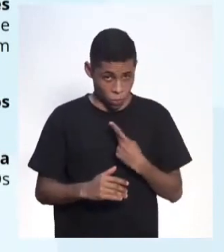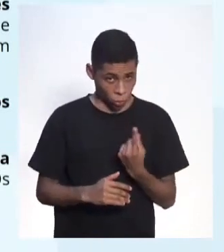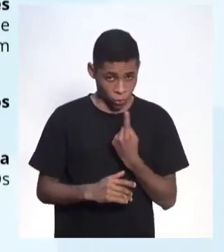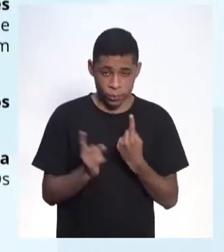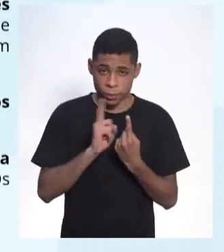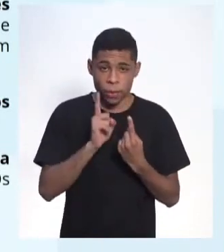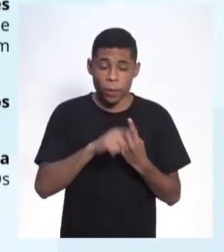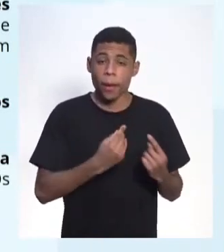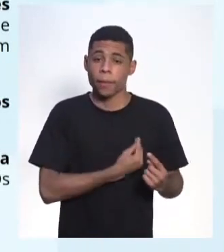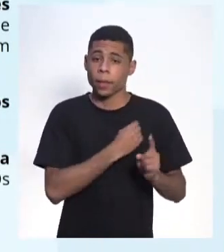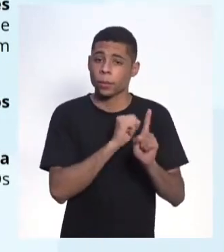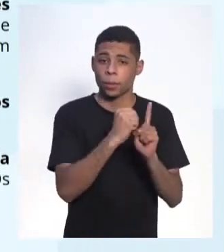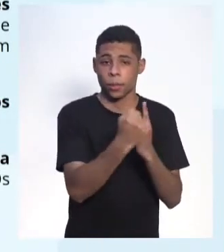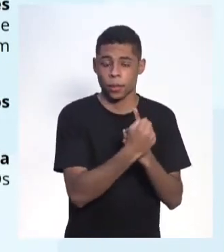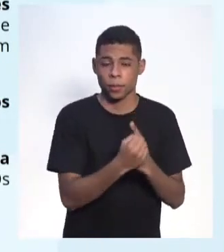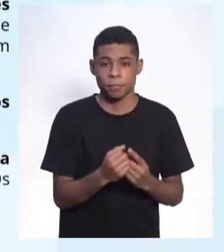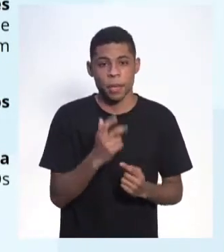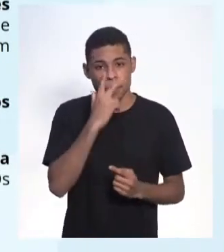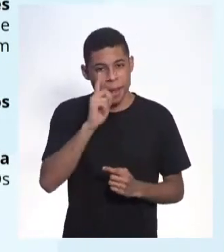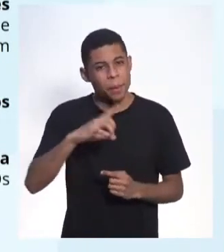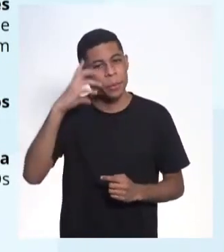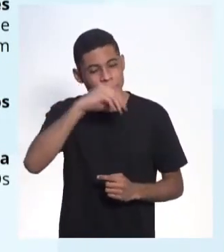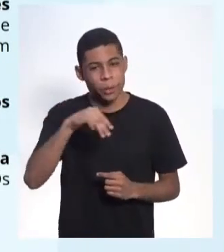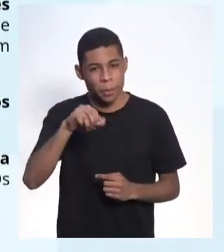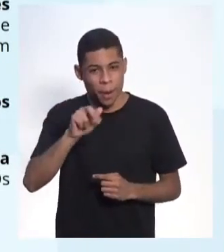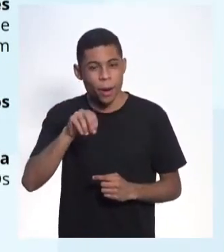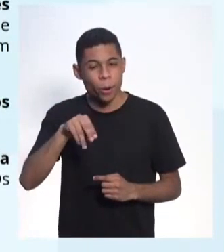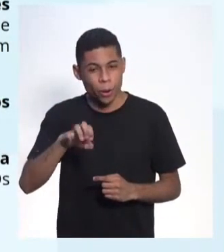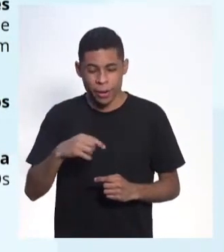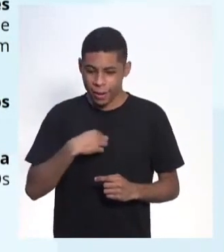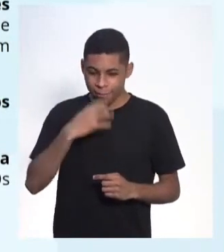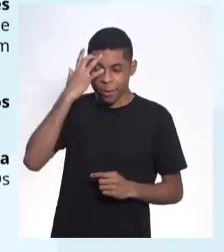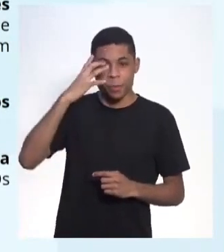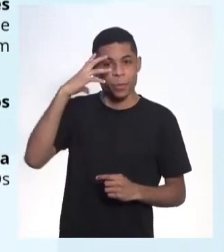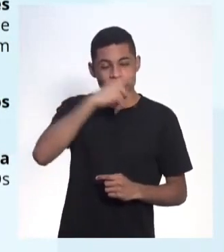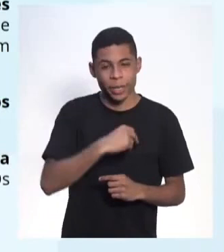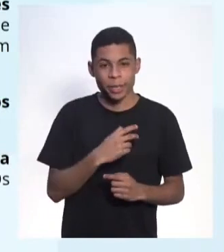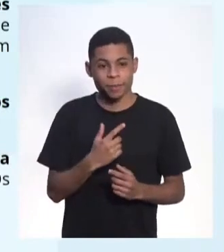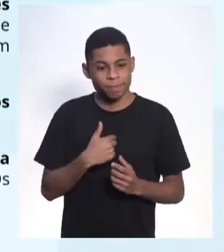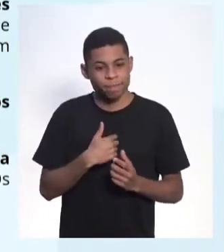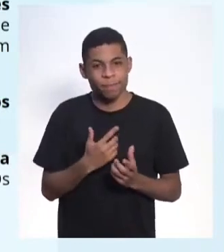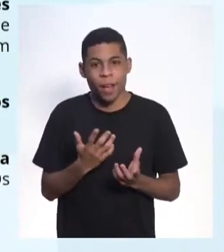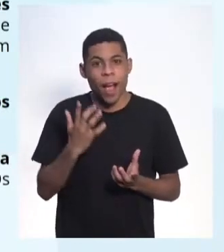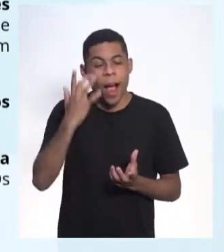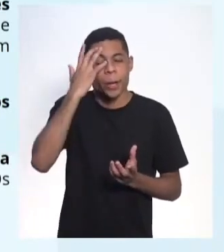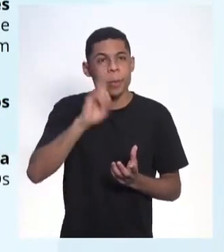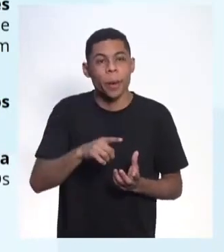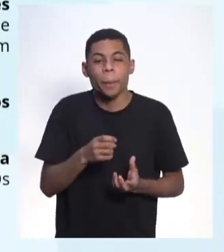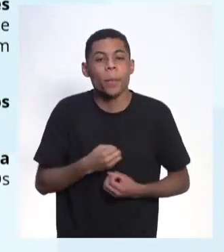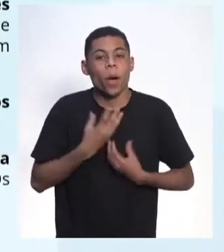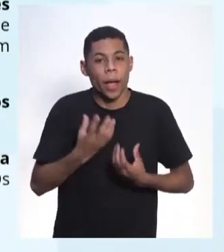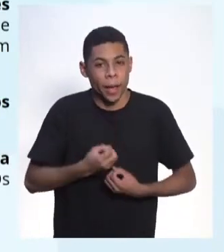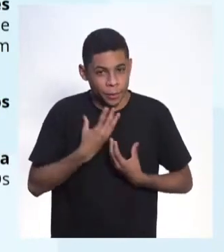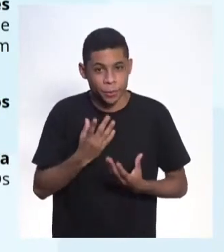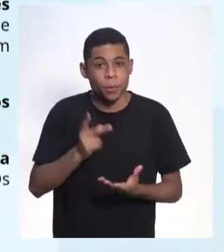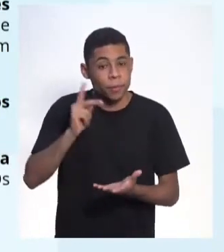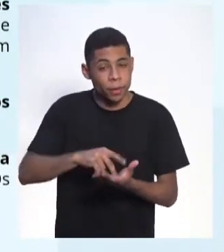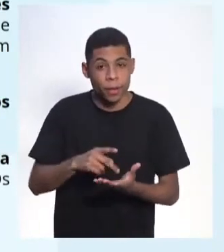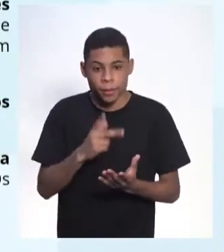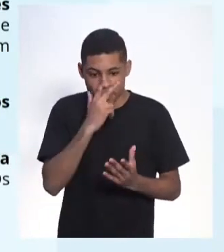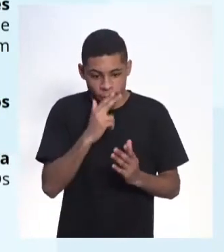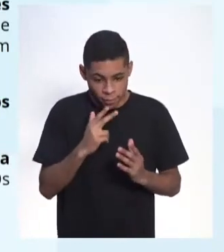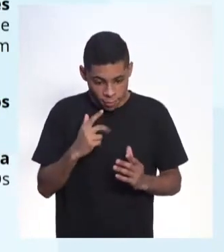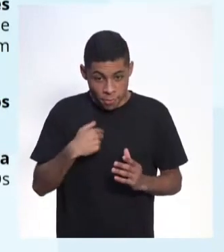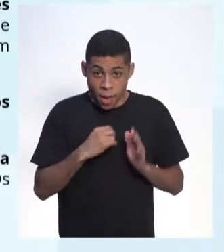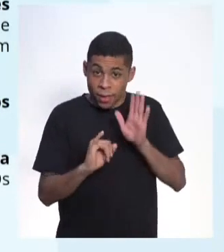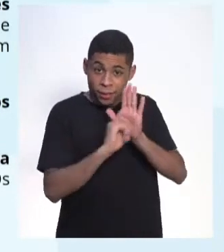vida social. Isso não é bonito, Marconi? Eu acho bonito. Eu considero até poético o quanto que a construção da